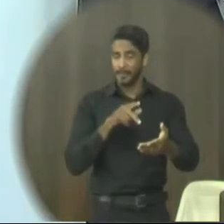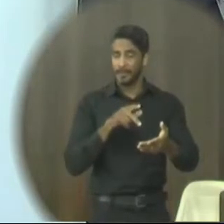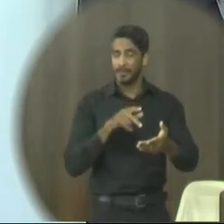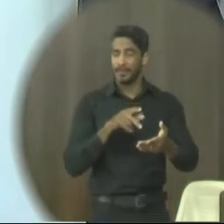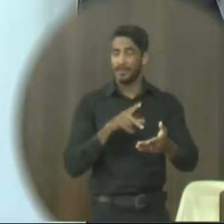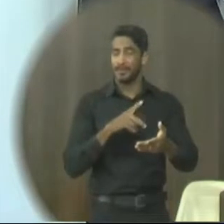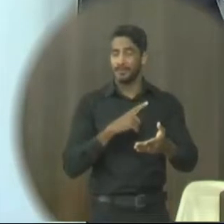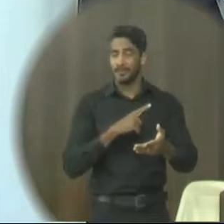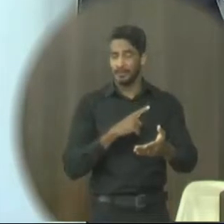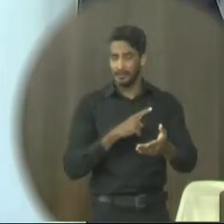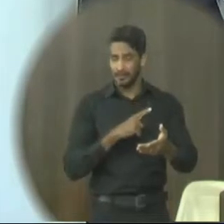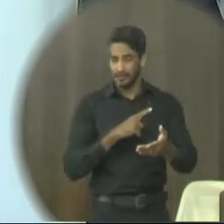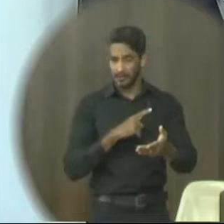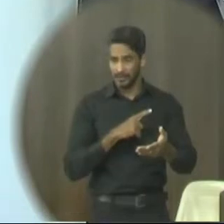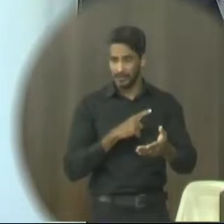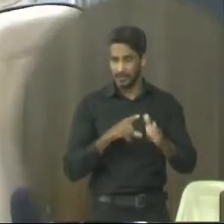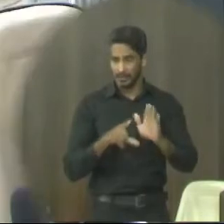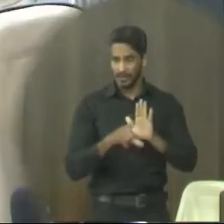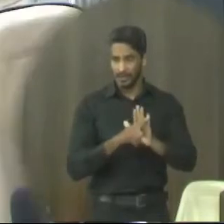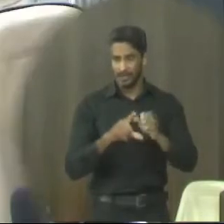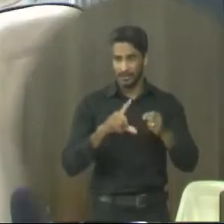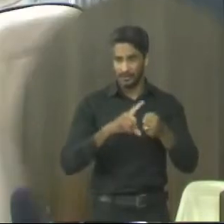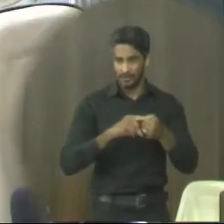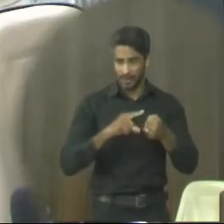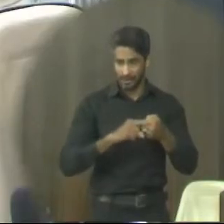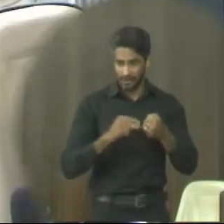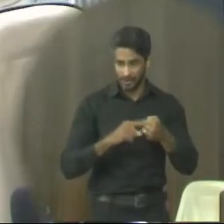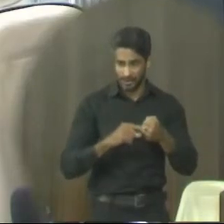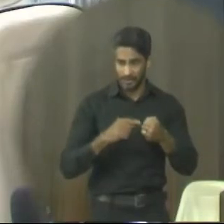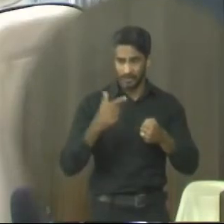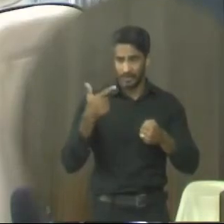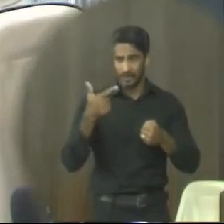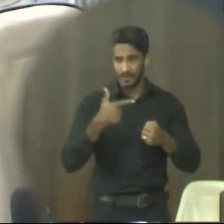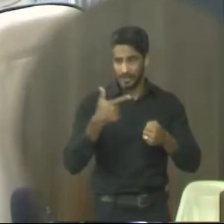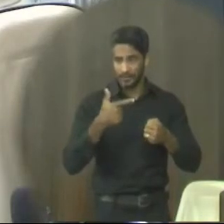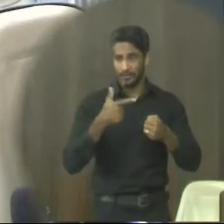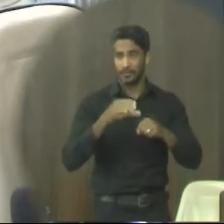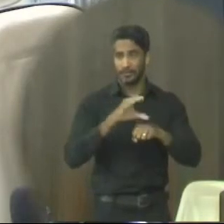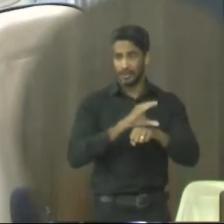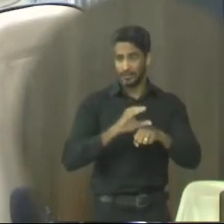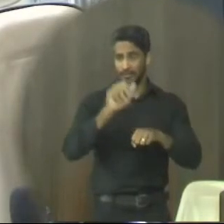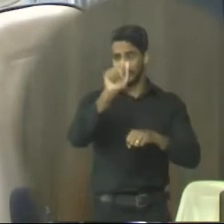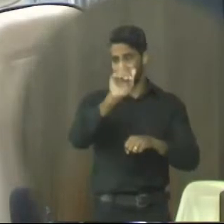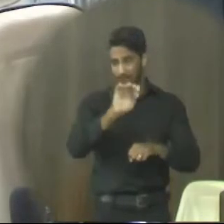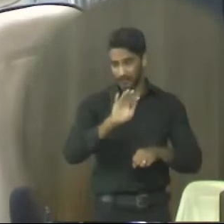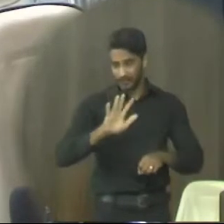encontra-se consagrado na lei do artigo 2º da Constituição Federal